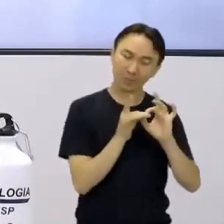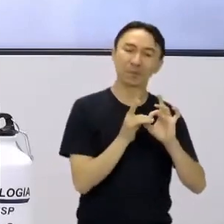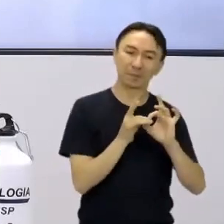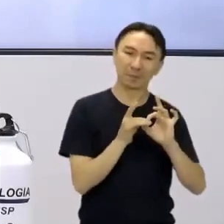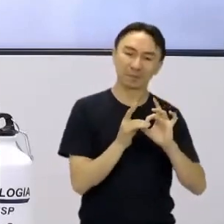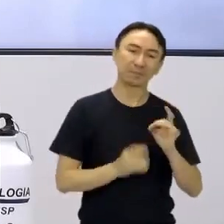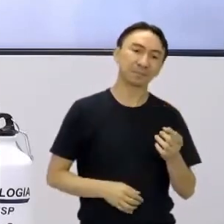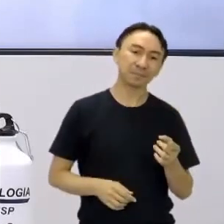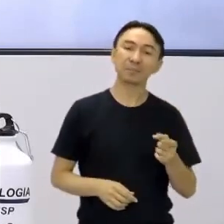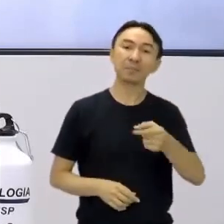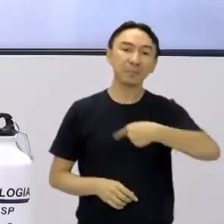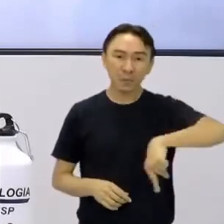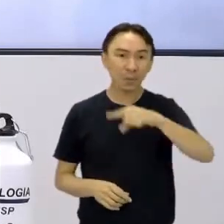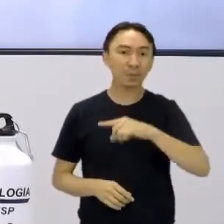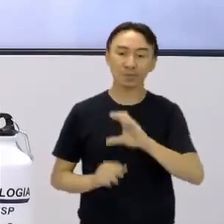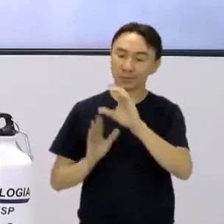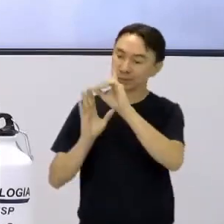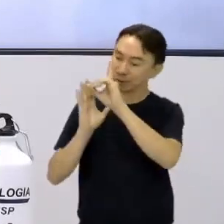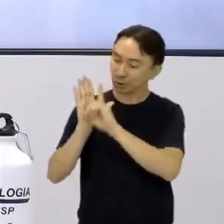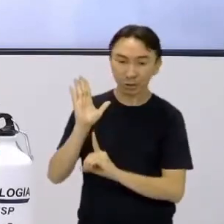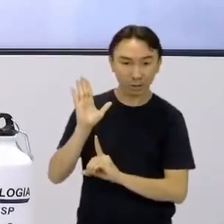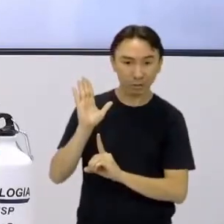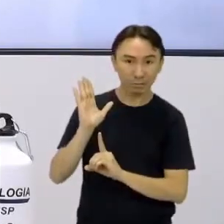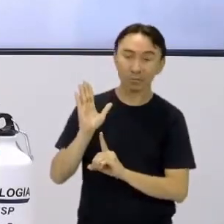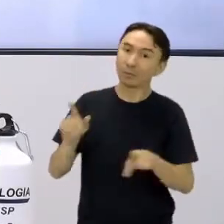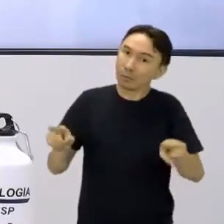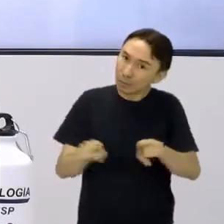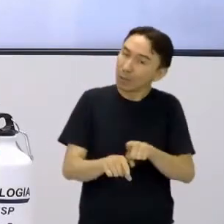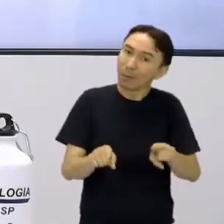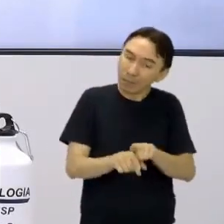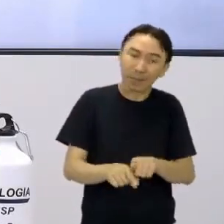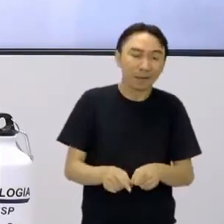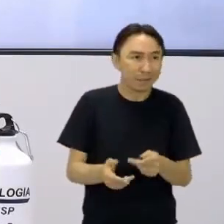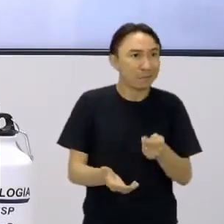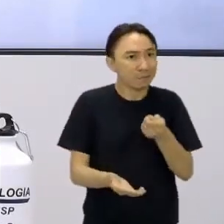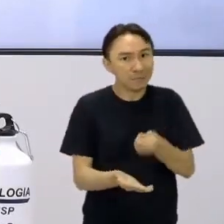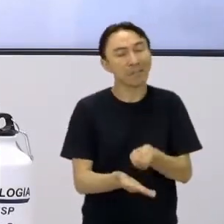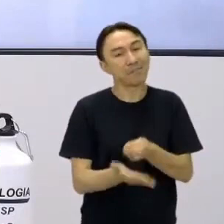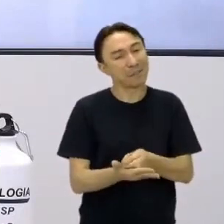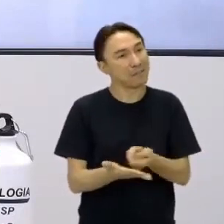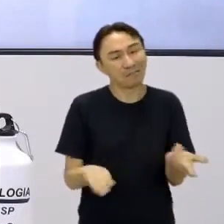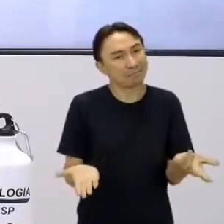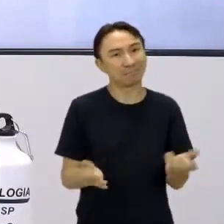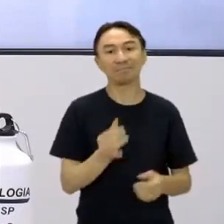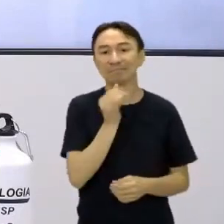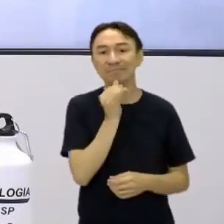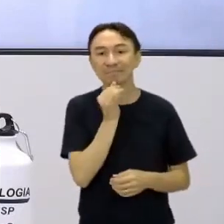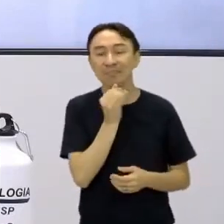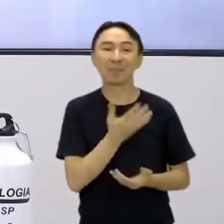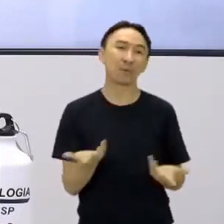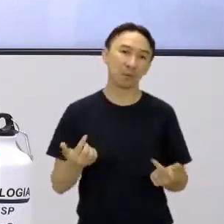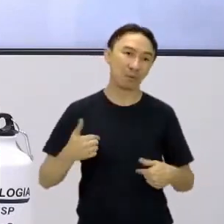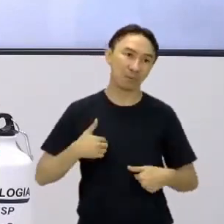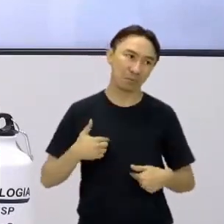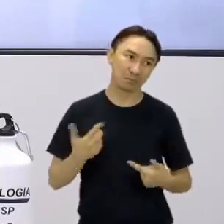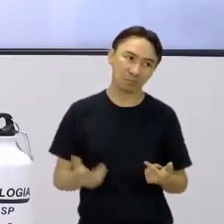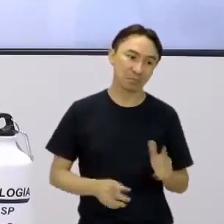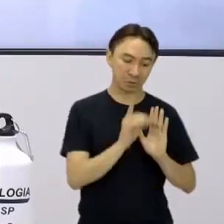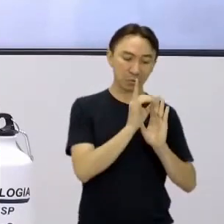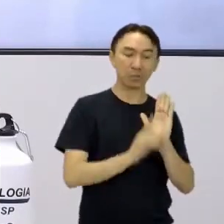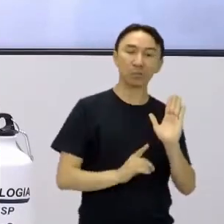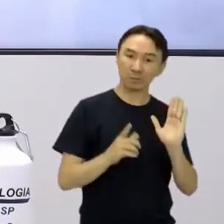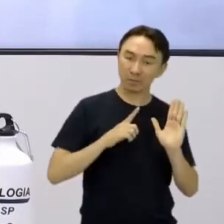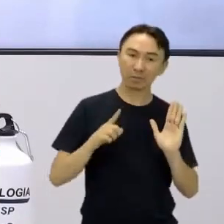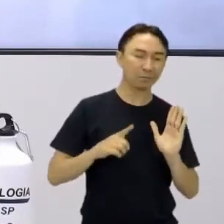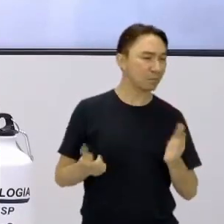direitos também são os nossos deveres. Por exemplo, eu tenho direito à liberdade de expressão, então eu tenho direito